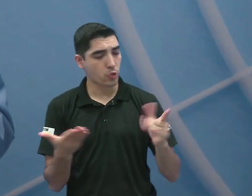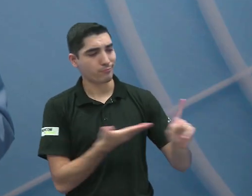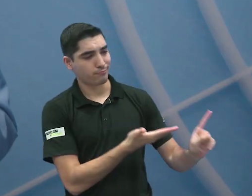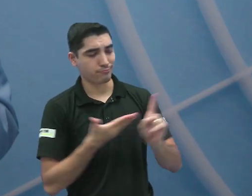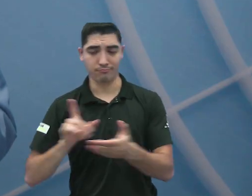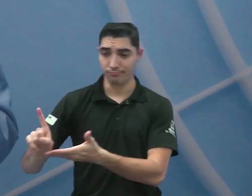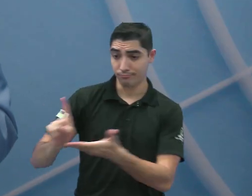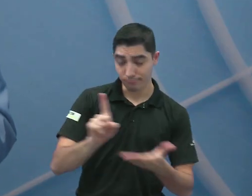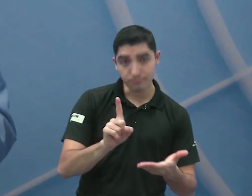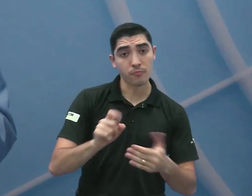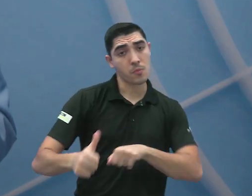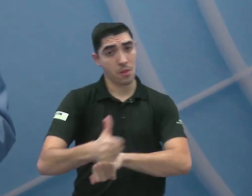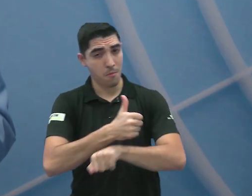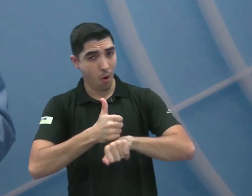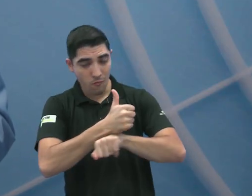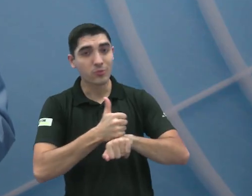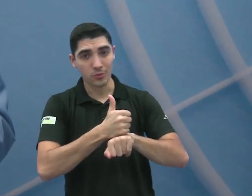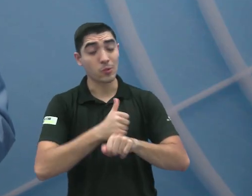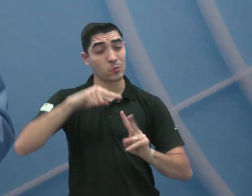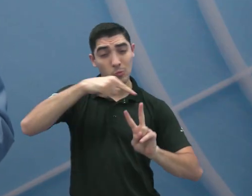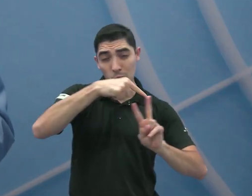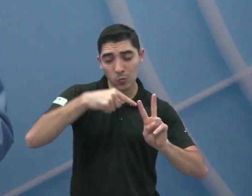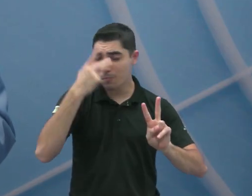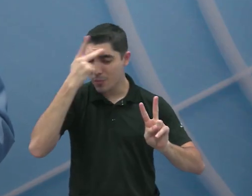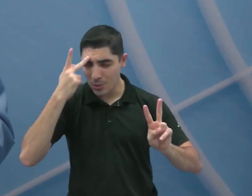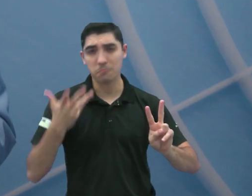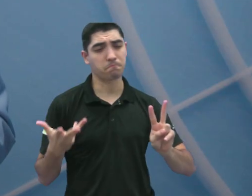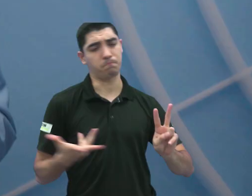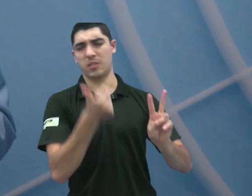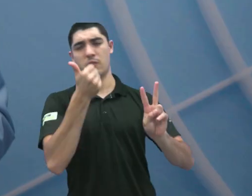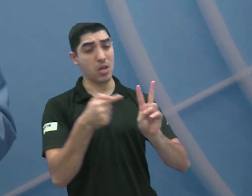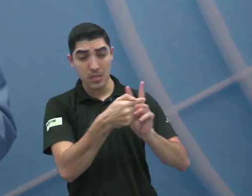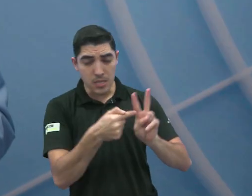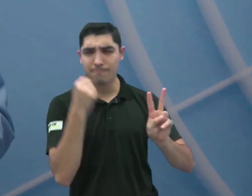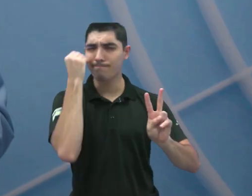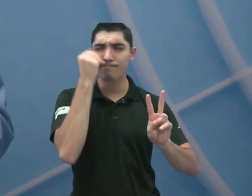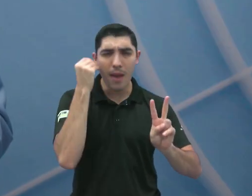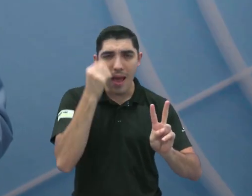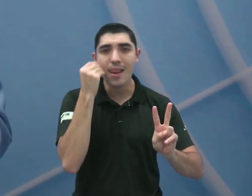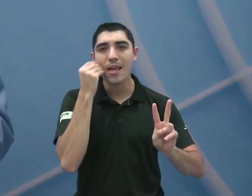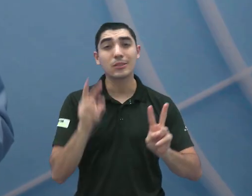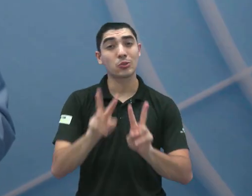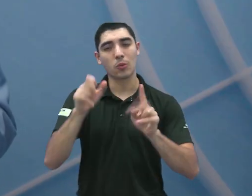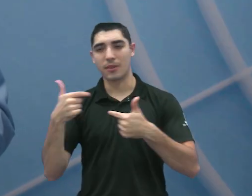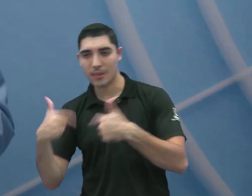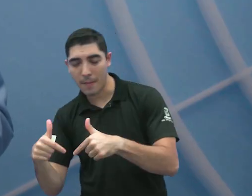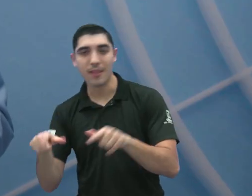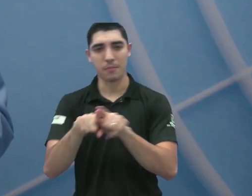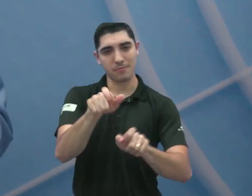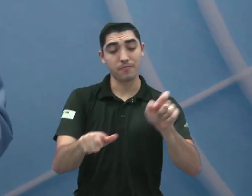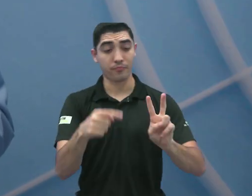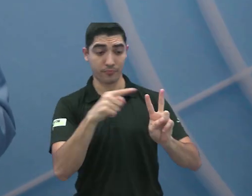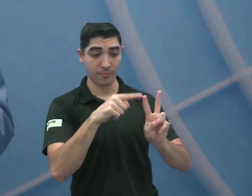esse assunto tão importante, eu recebo duas convidadas que entendem muito bem de gente e também de trabalho. A